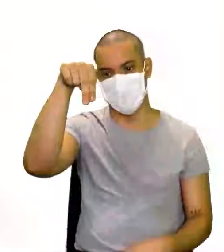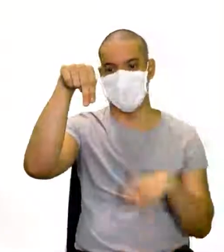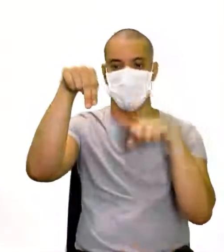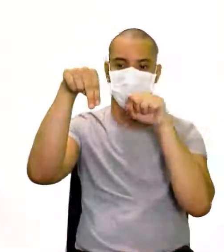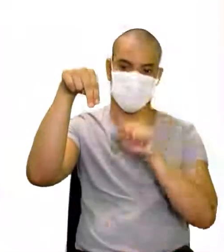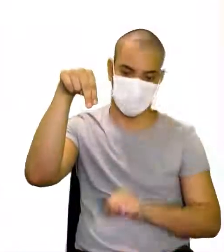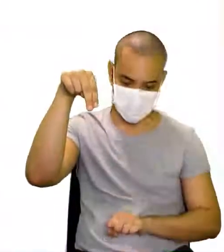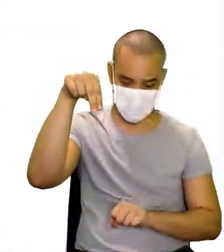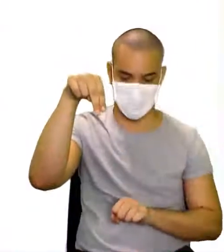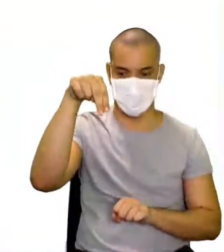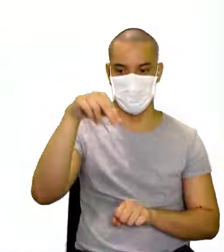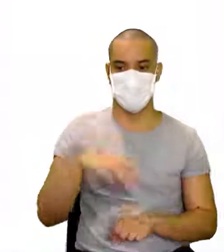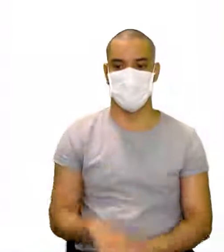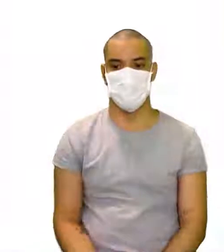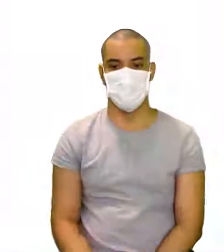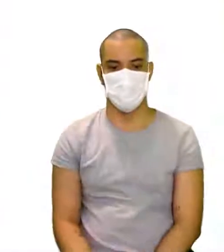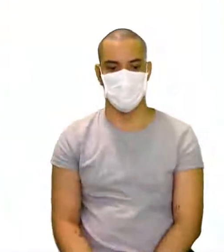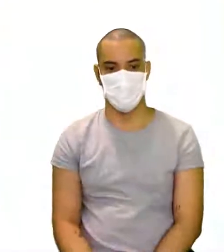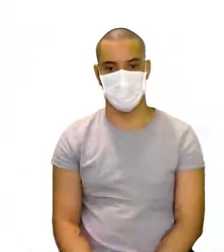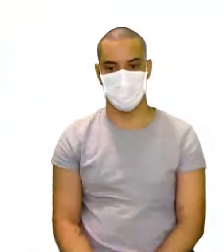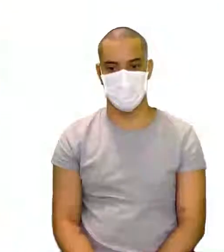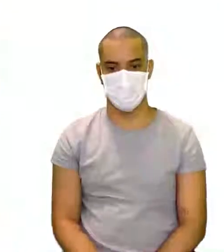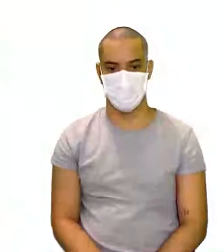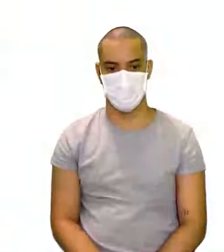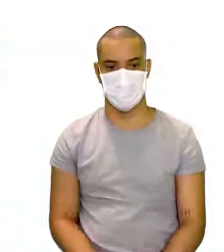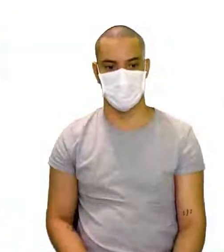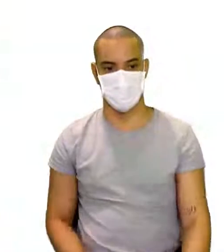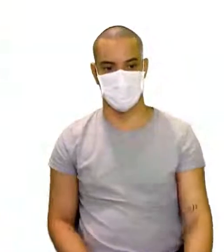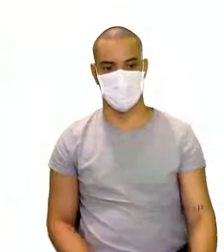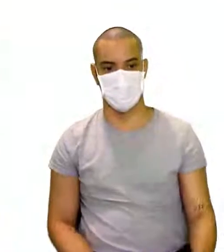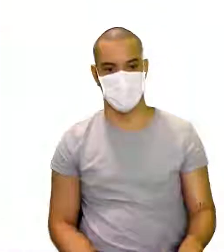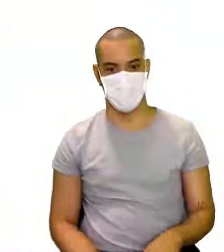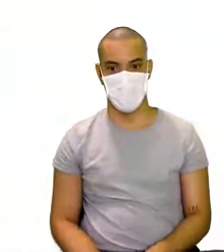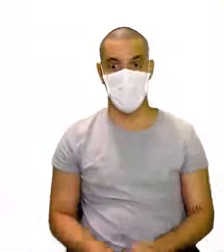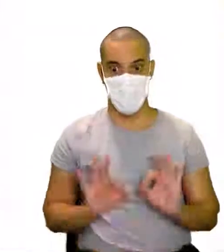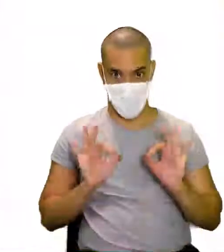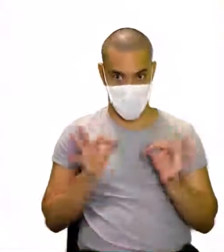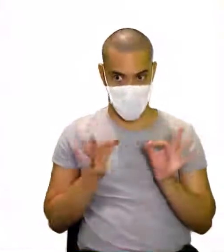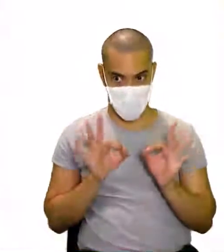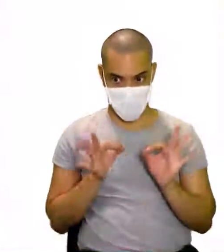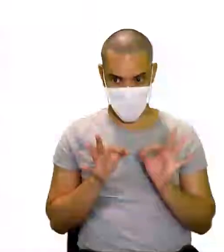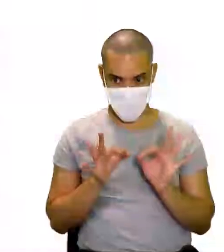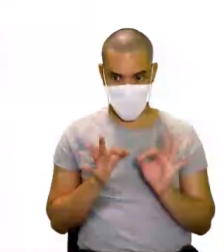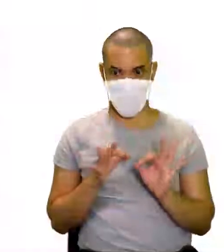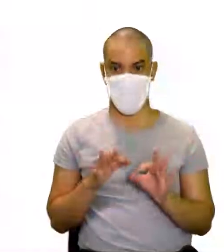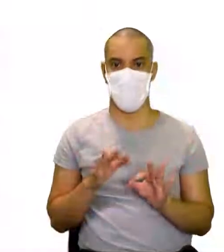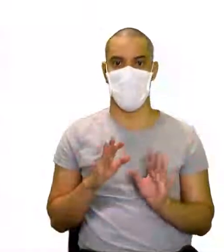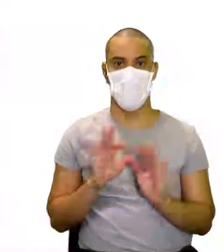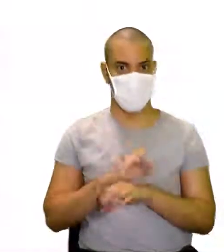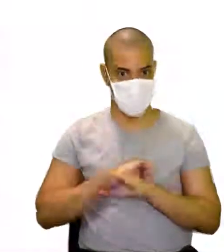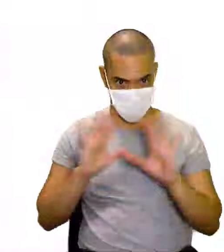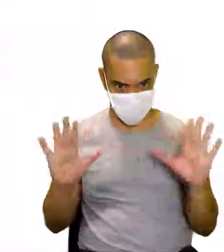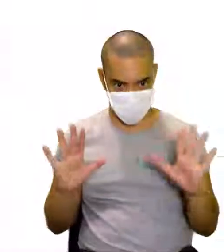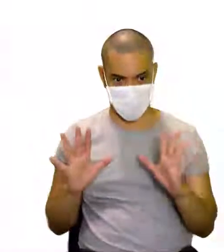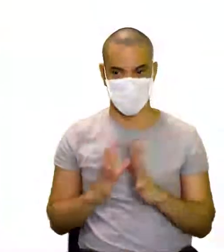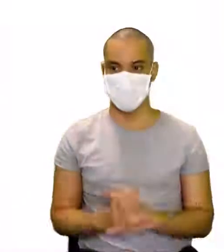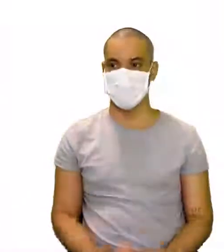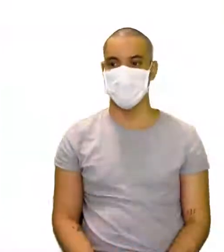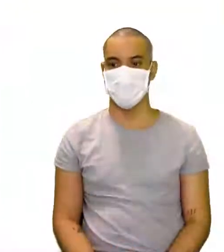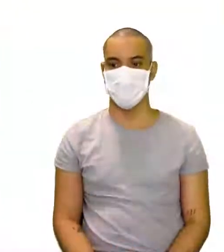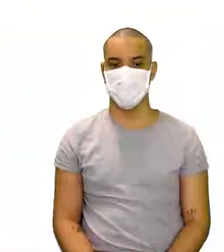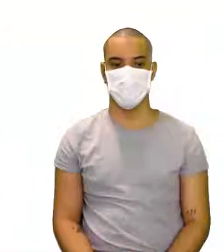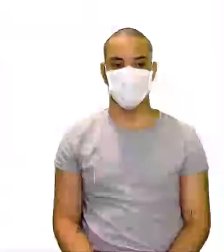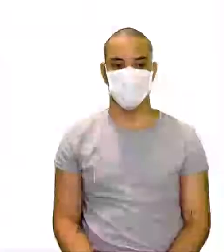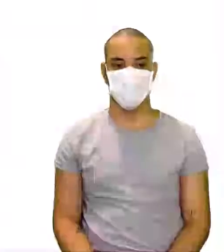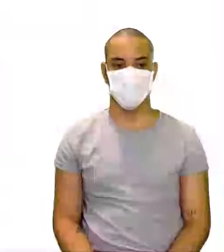N, e polo sul, vamos chamar de S, ok, pessoal? Então, aqui para a gente começar